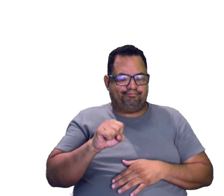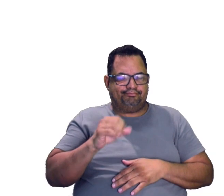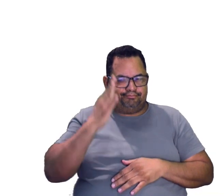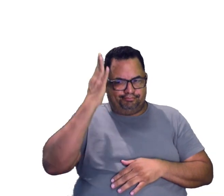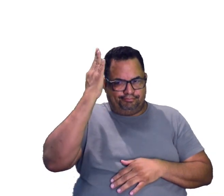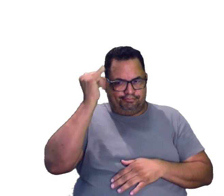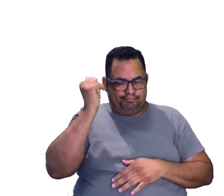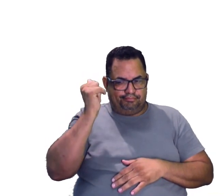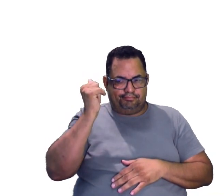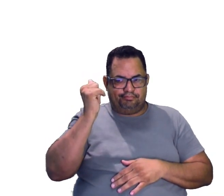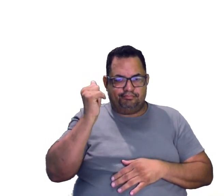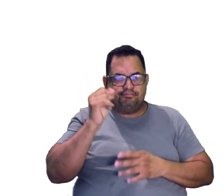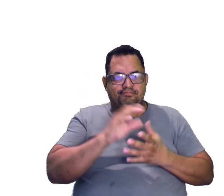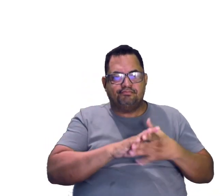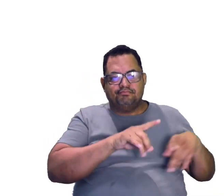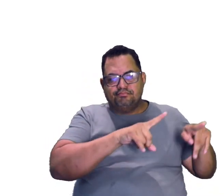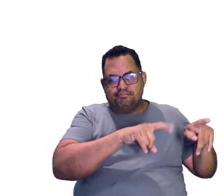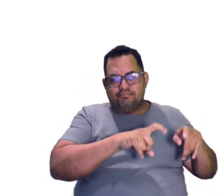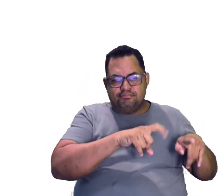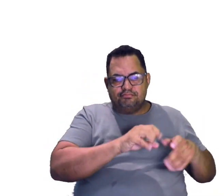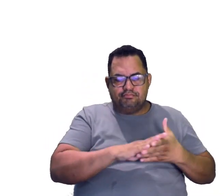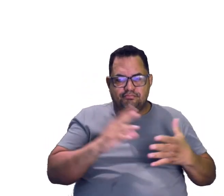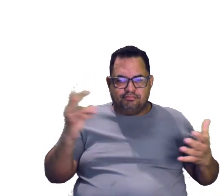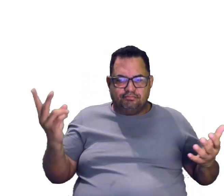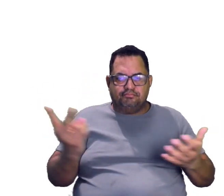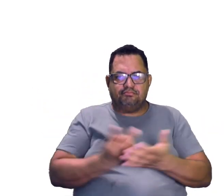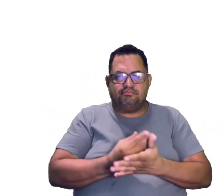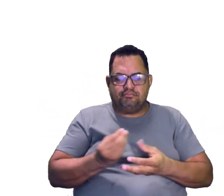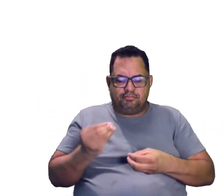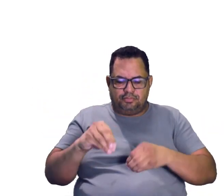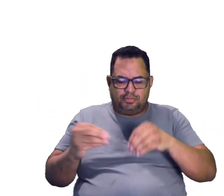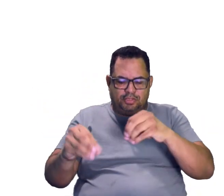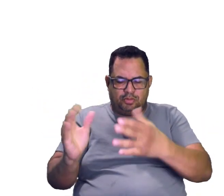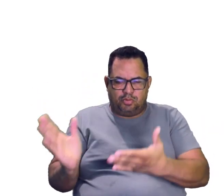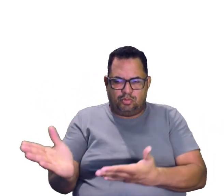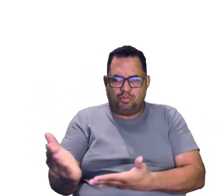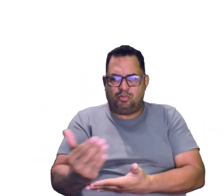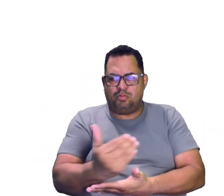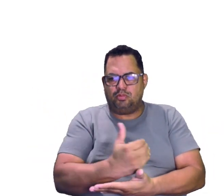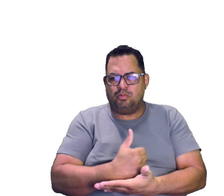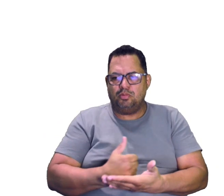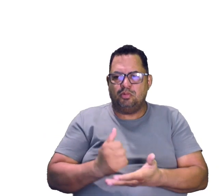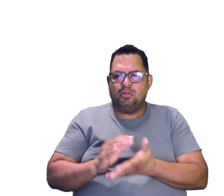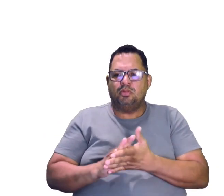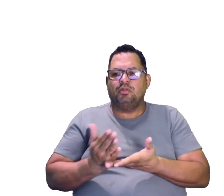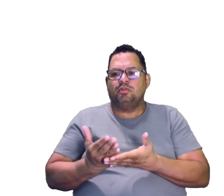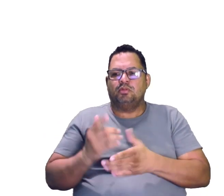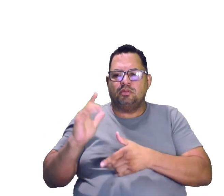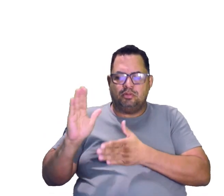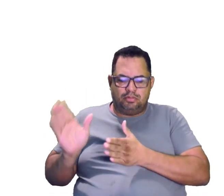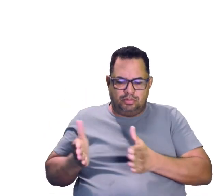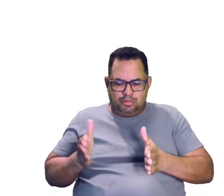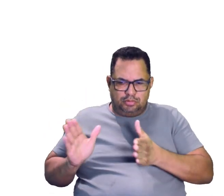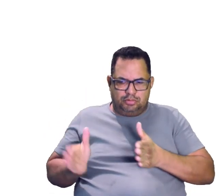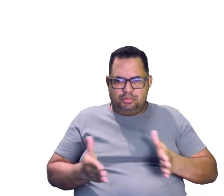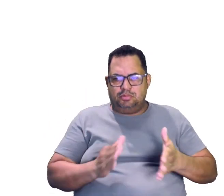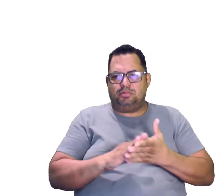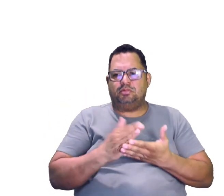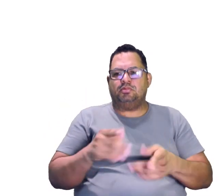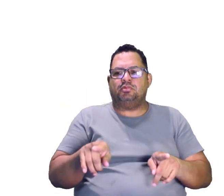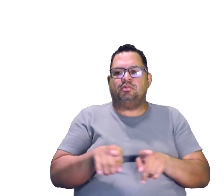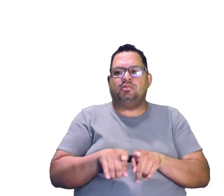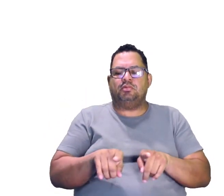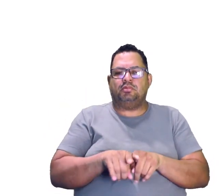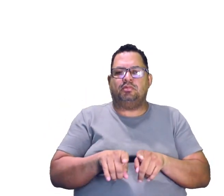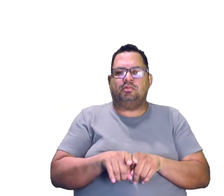saber que a agricultura acontece, as plantações, as colheitas, né? A produção de alimentos, enfim. Mas para isso